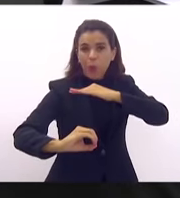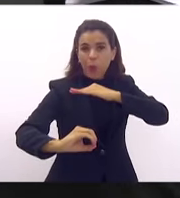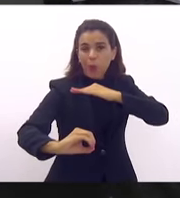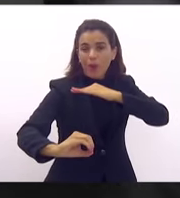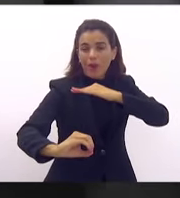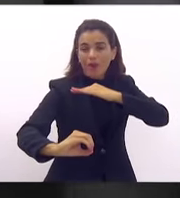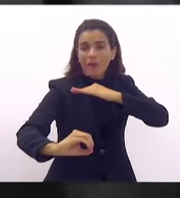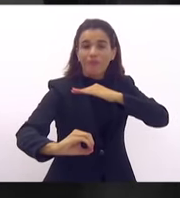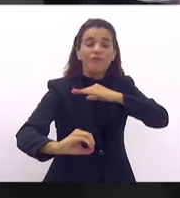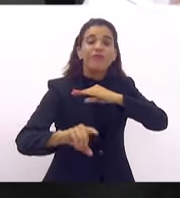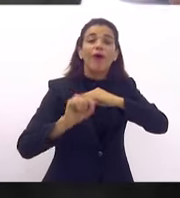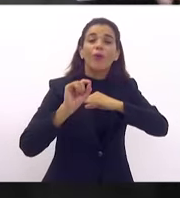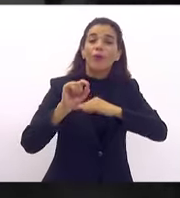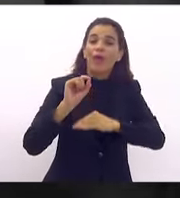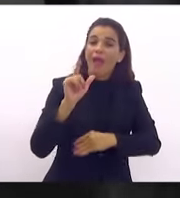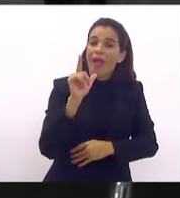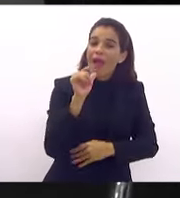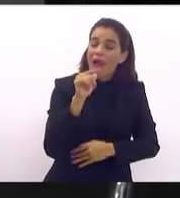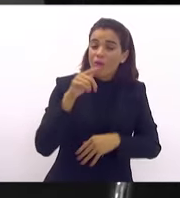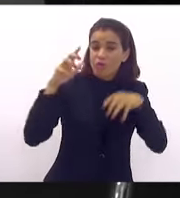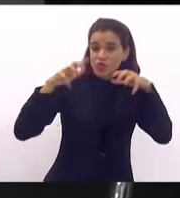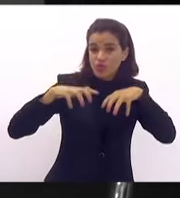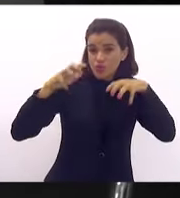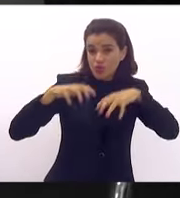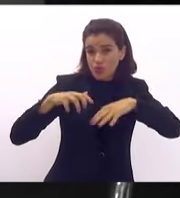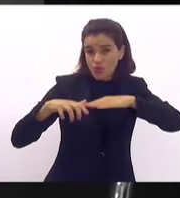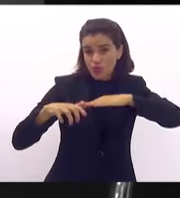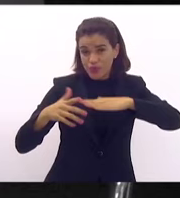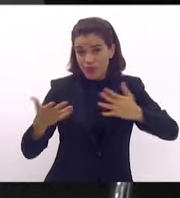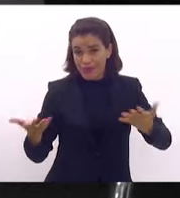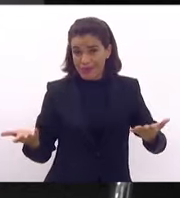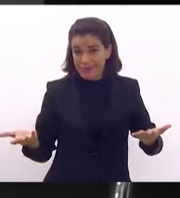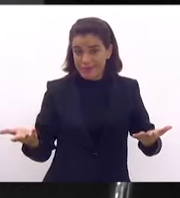águas pluviais, que não tem